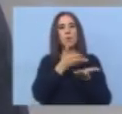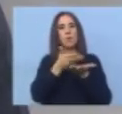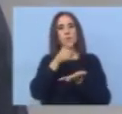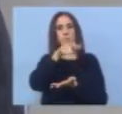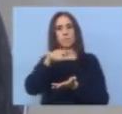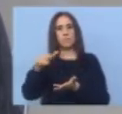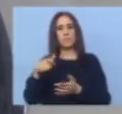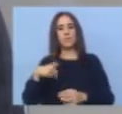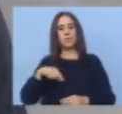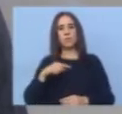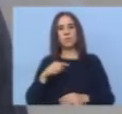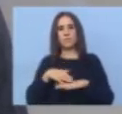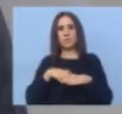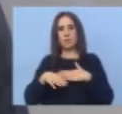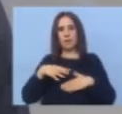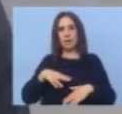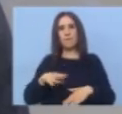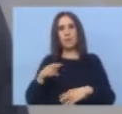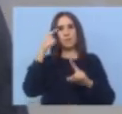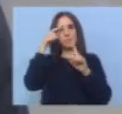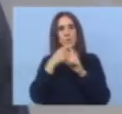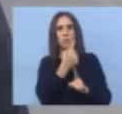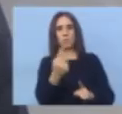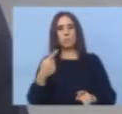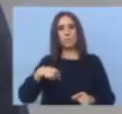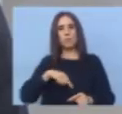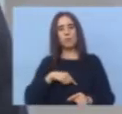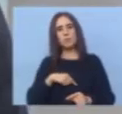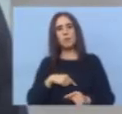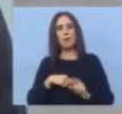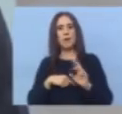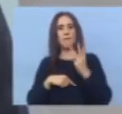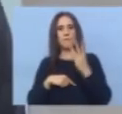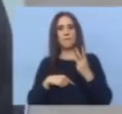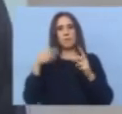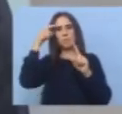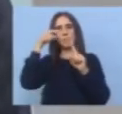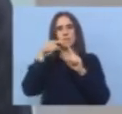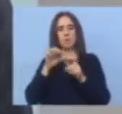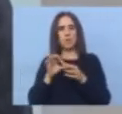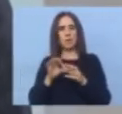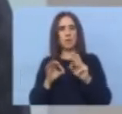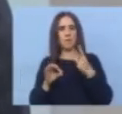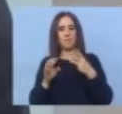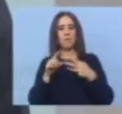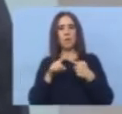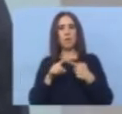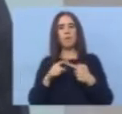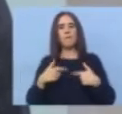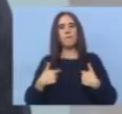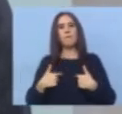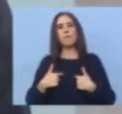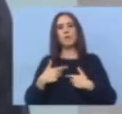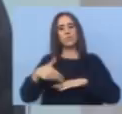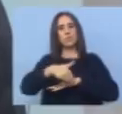procuramos fazer é, para nós, cada missão tem assim, 3 missões, que estão as 3 ligadas. Que é a missão externa, que é nós